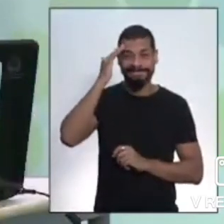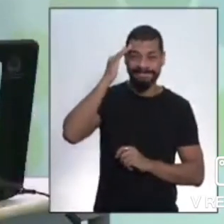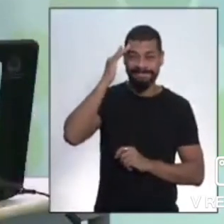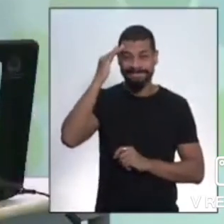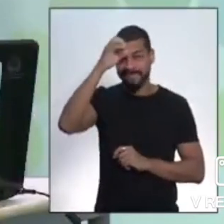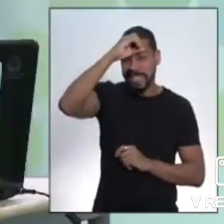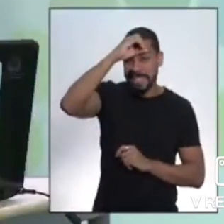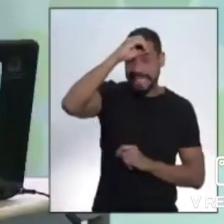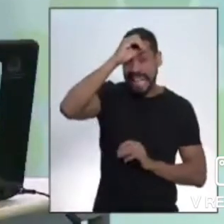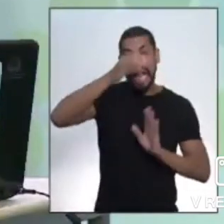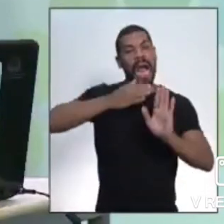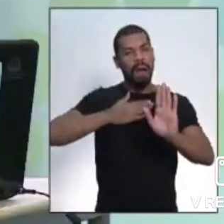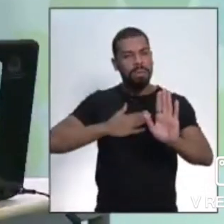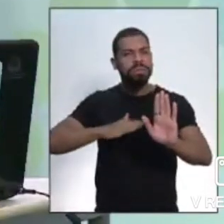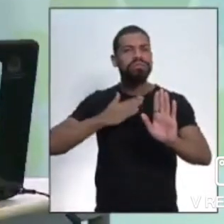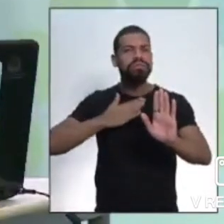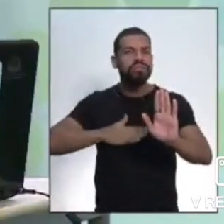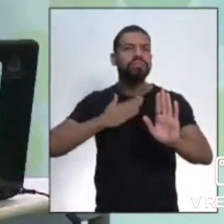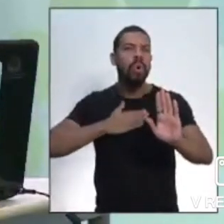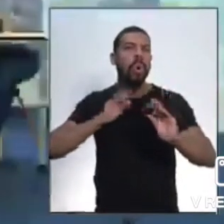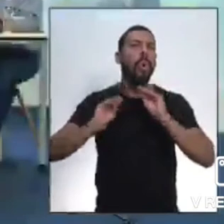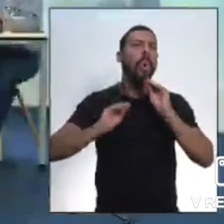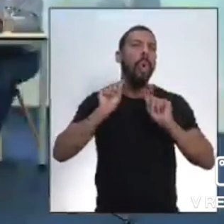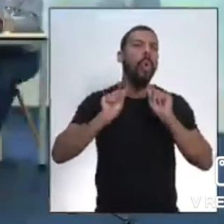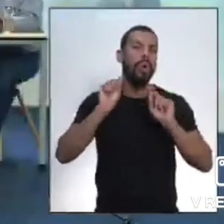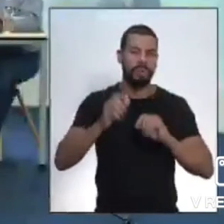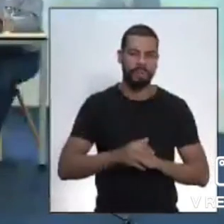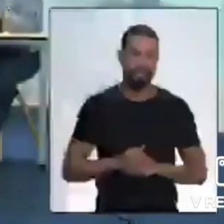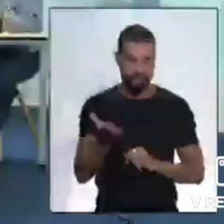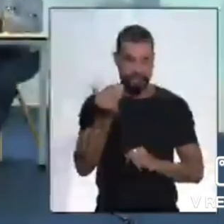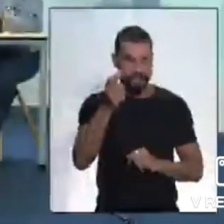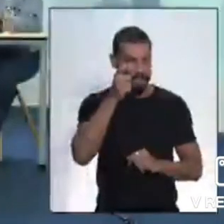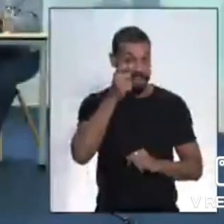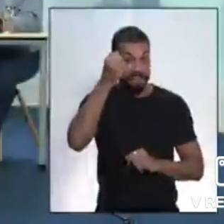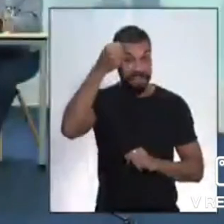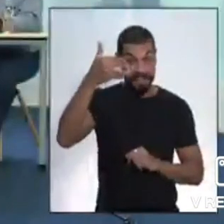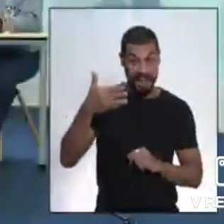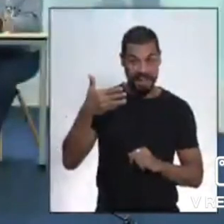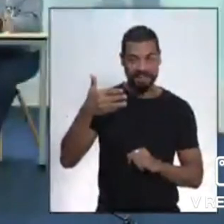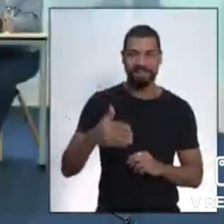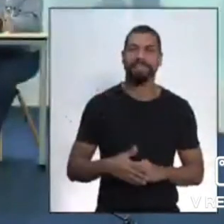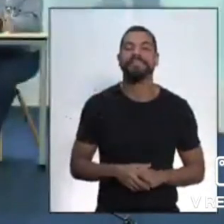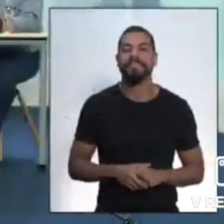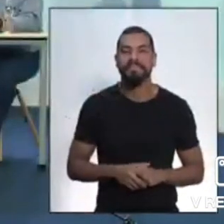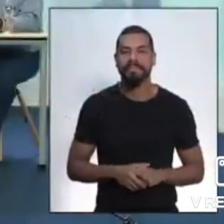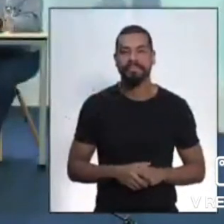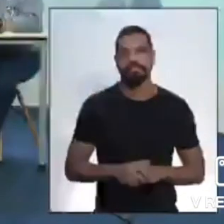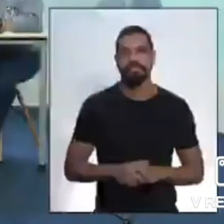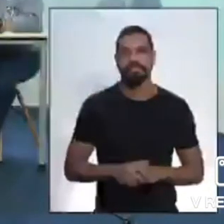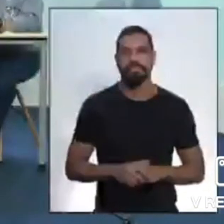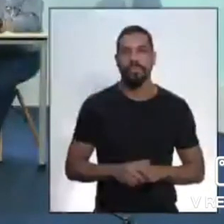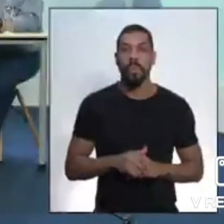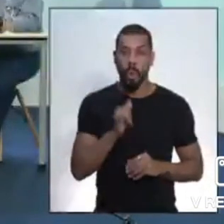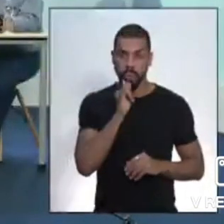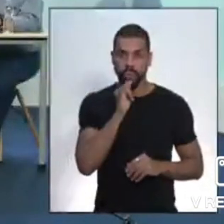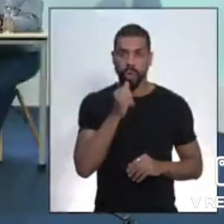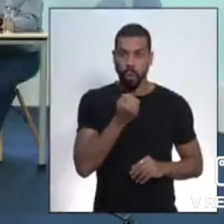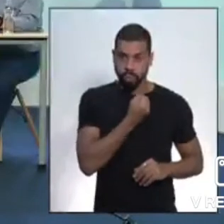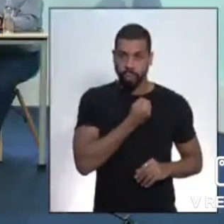tomem sempre cuidados a alguns aspectos. Então, vem comigo. Senhores, então eu tenho o termo